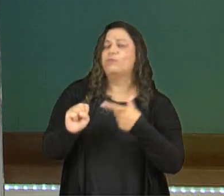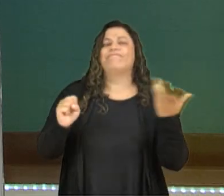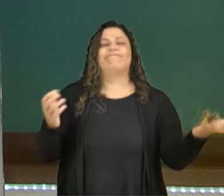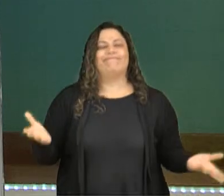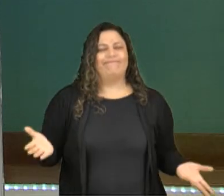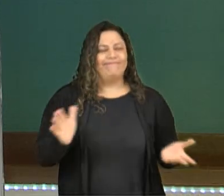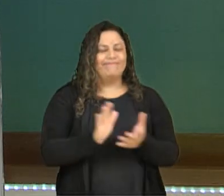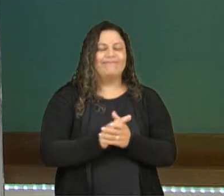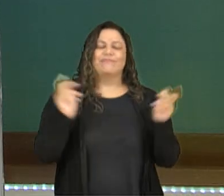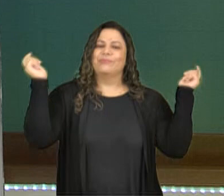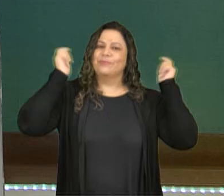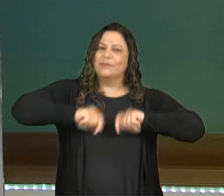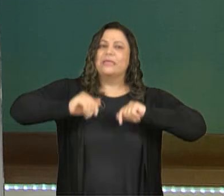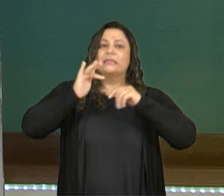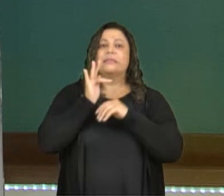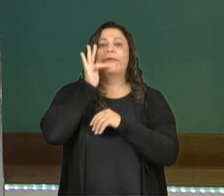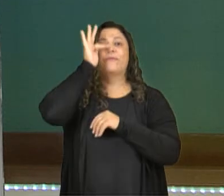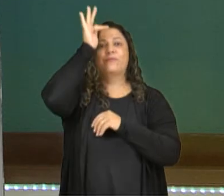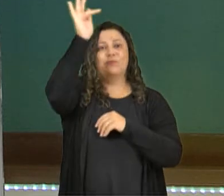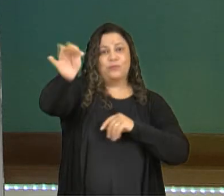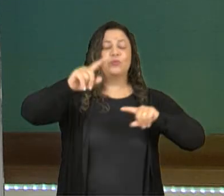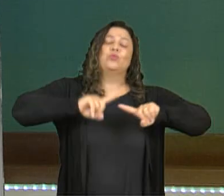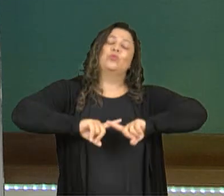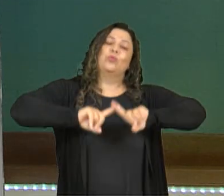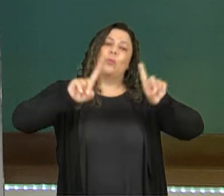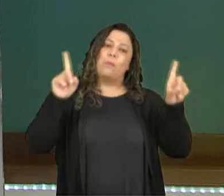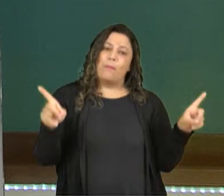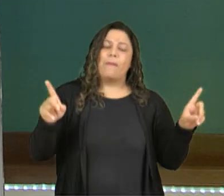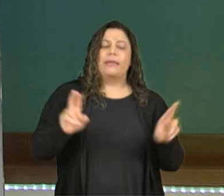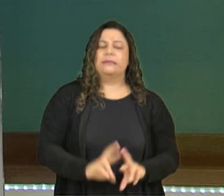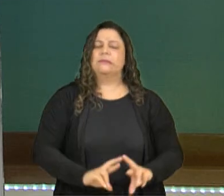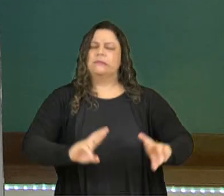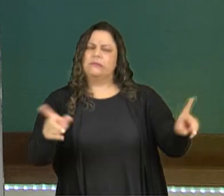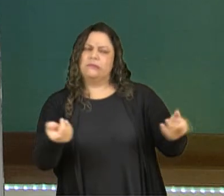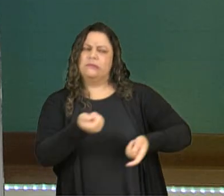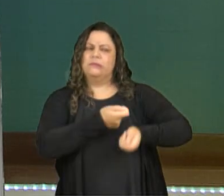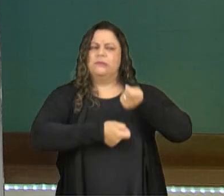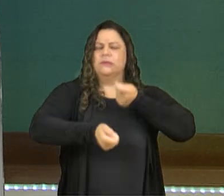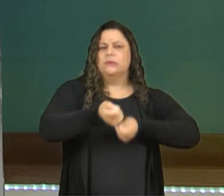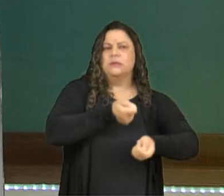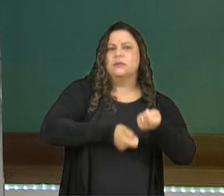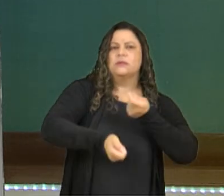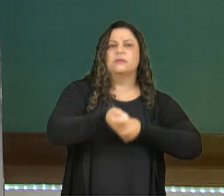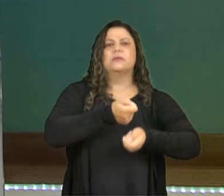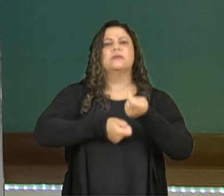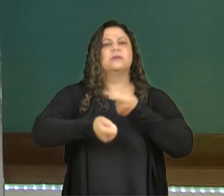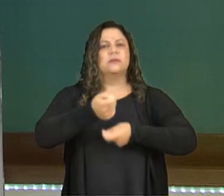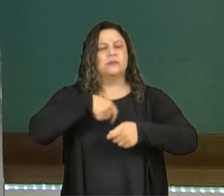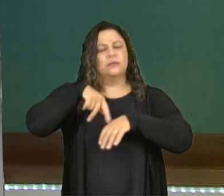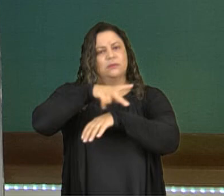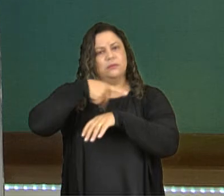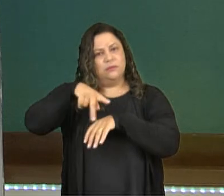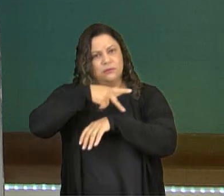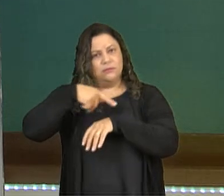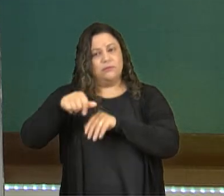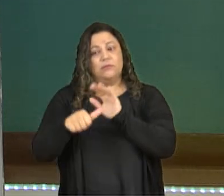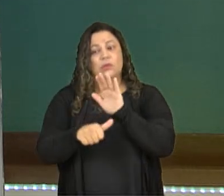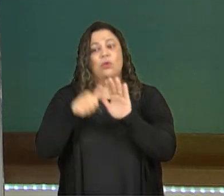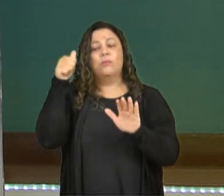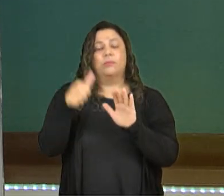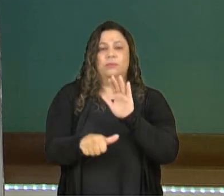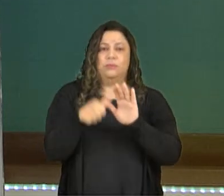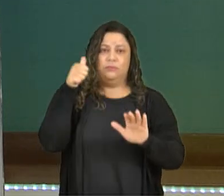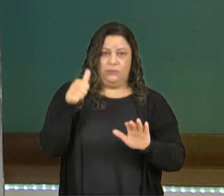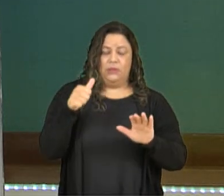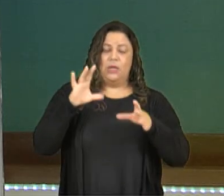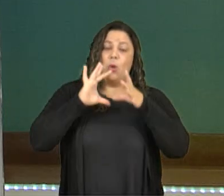futura, mas pelas condições de diferença econômica entre esses países, dimensionou-se que primeiro se